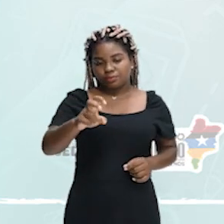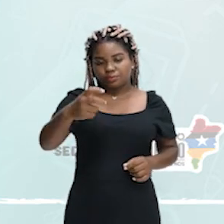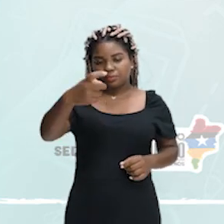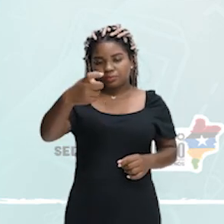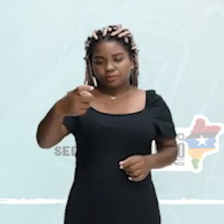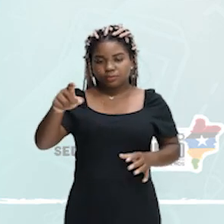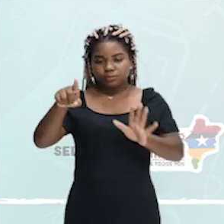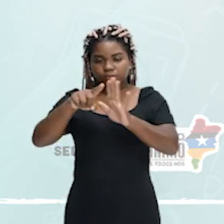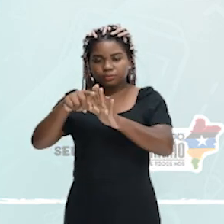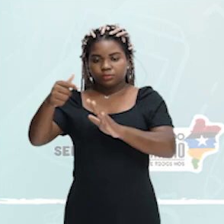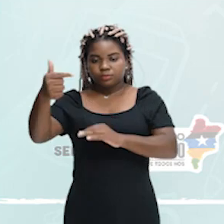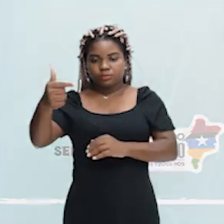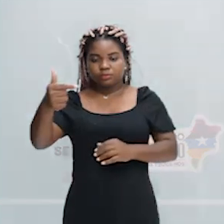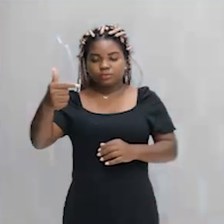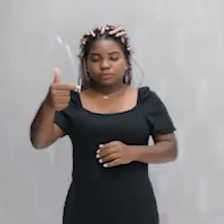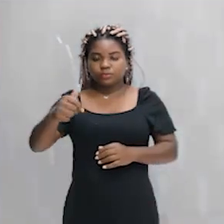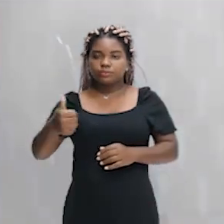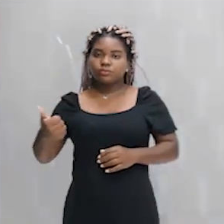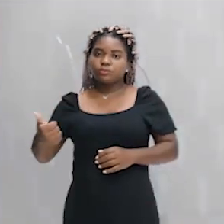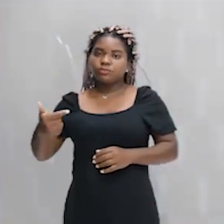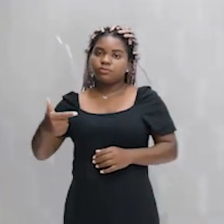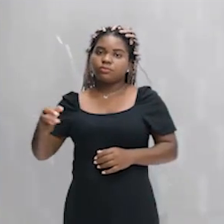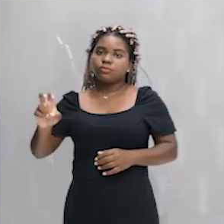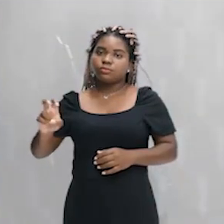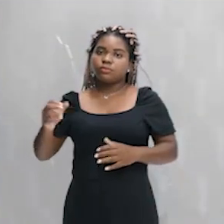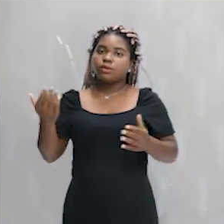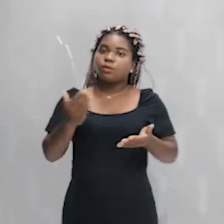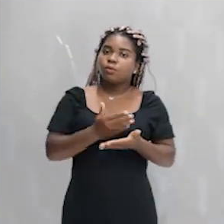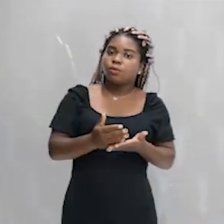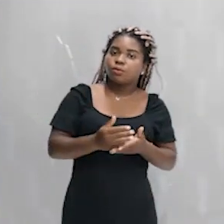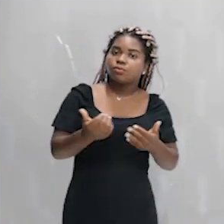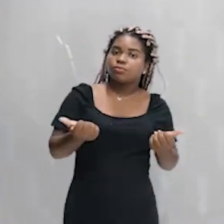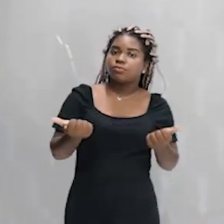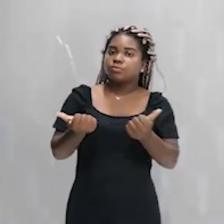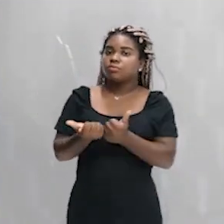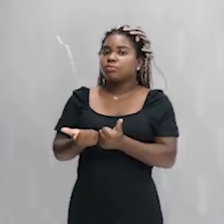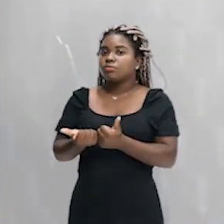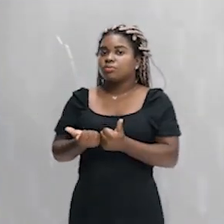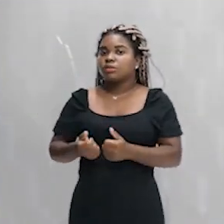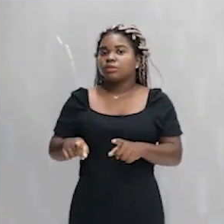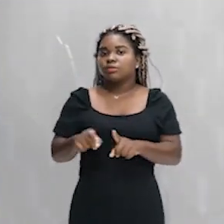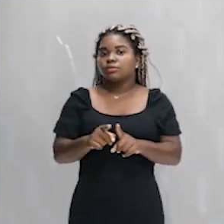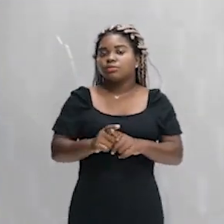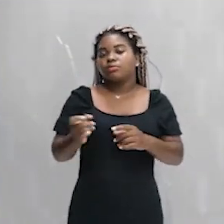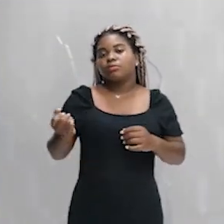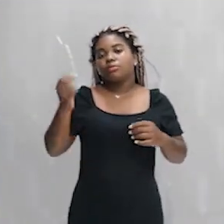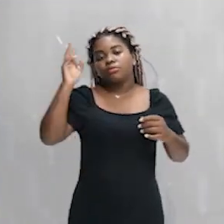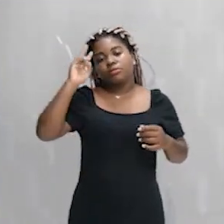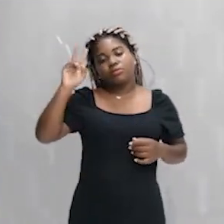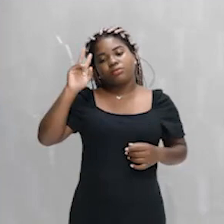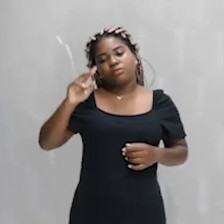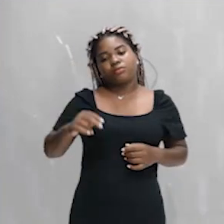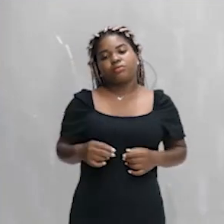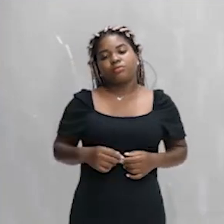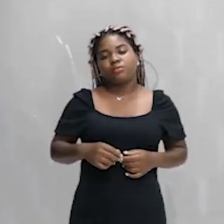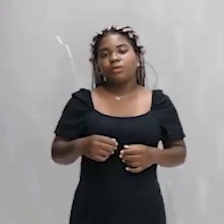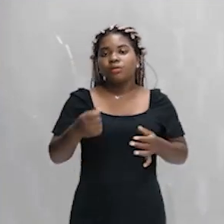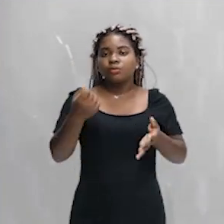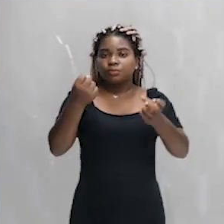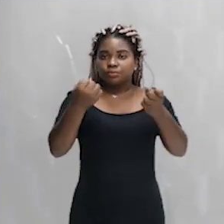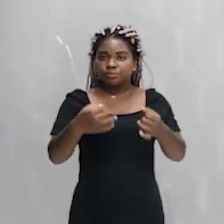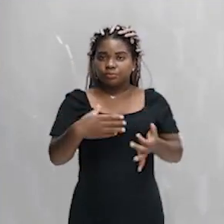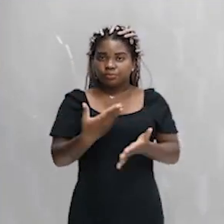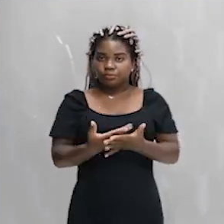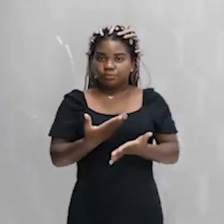x menos 2. Então, eu já comecei a fazer a substituição. Outro detalhe, aqui é uma propriedade que nós já estudamos em